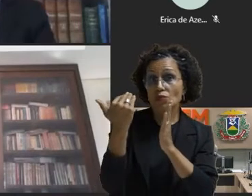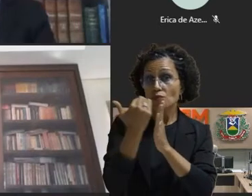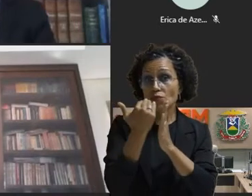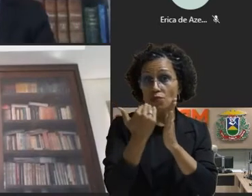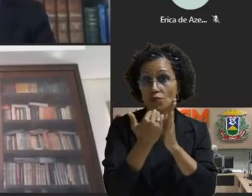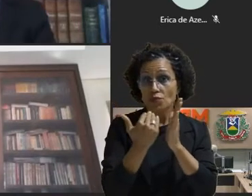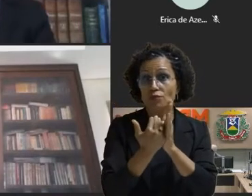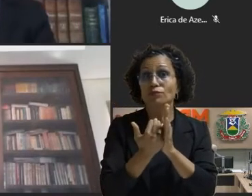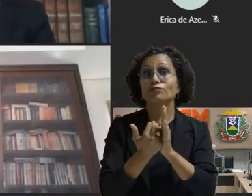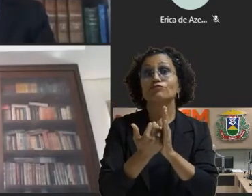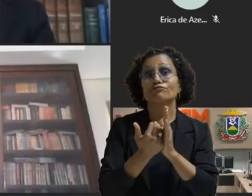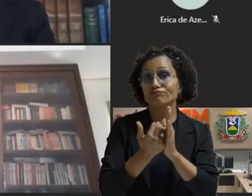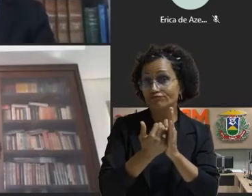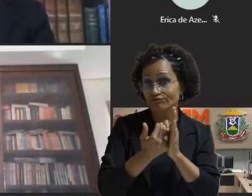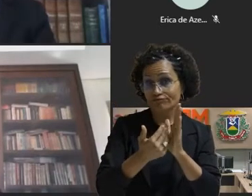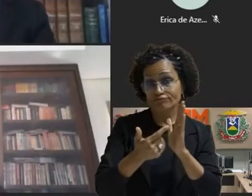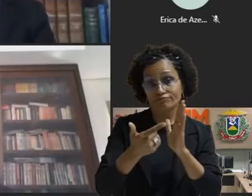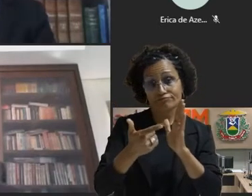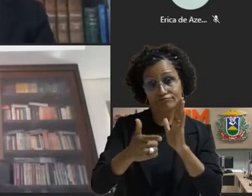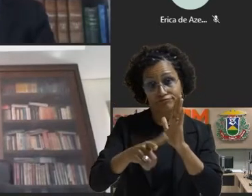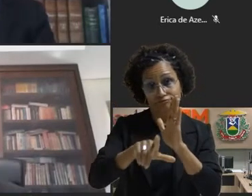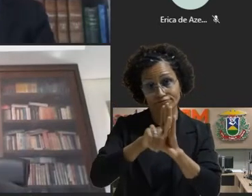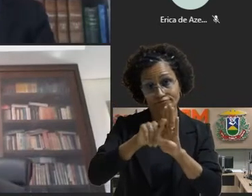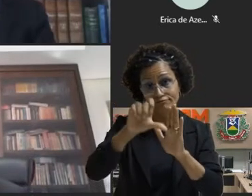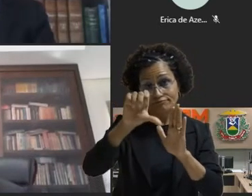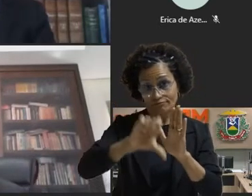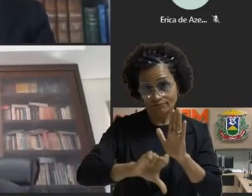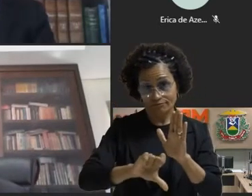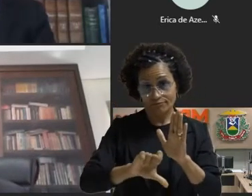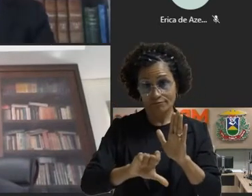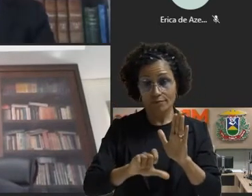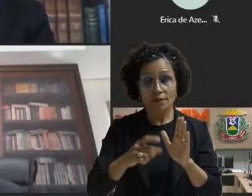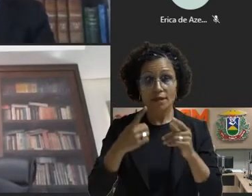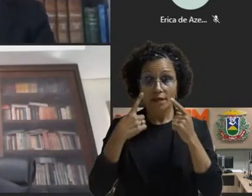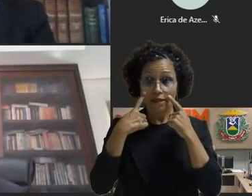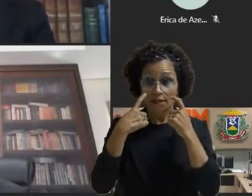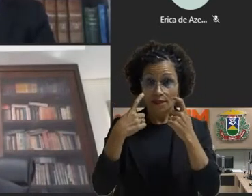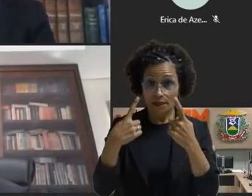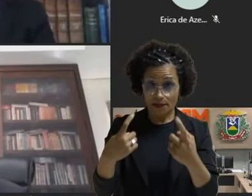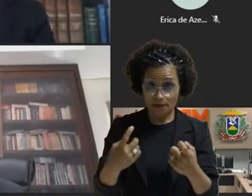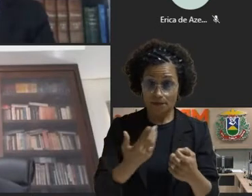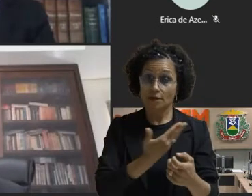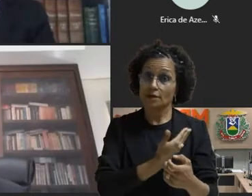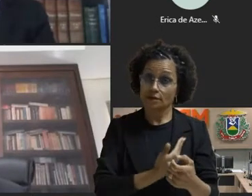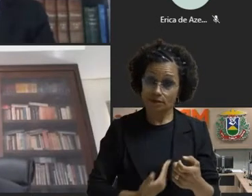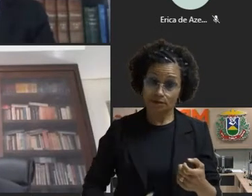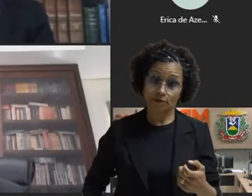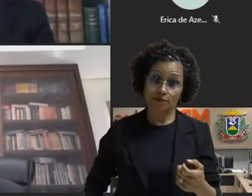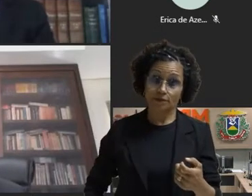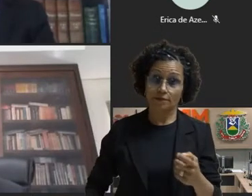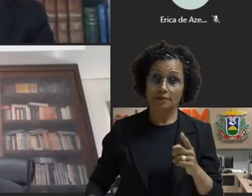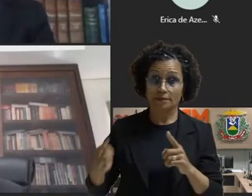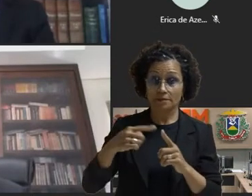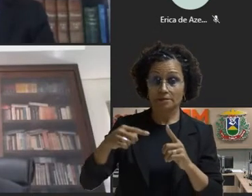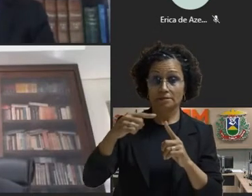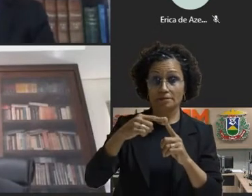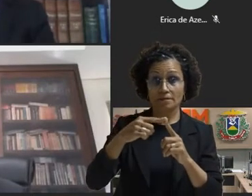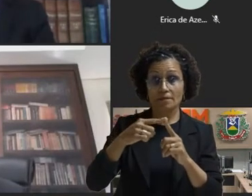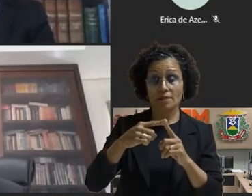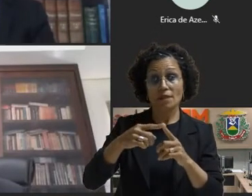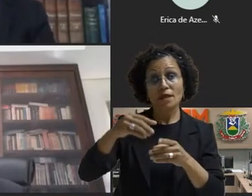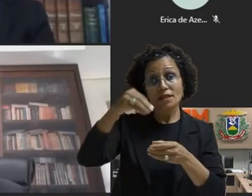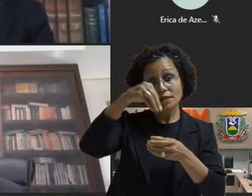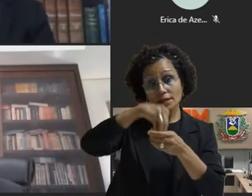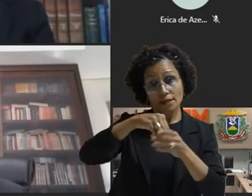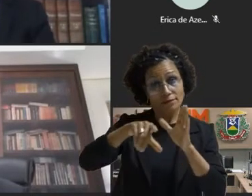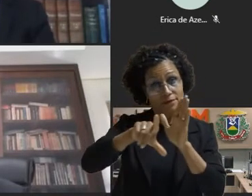que atendeu a um interesse público. Mesmo atendendo interesse público, o procedimento foi irregular. Ocorre